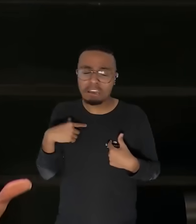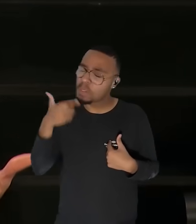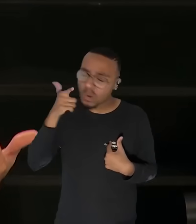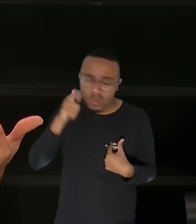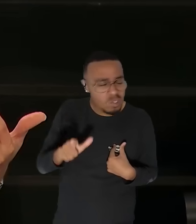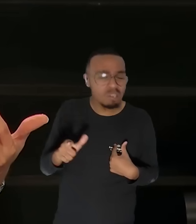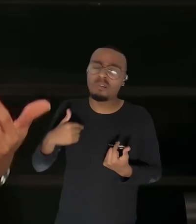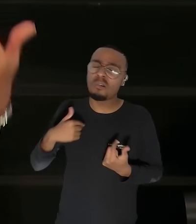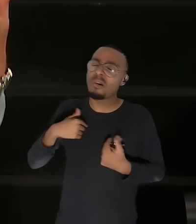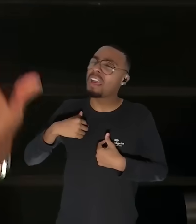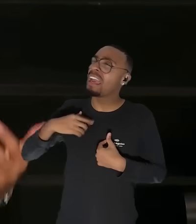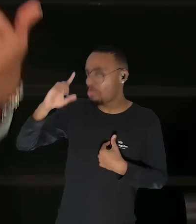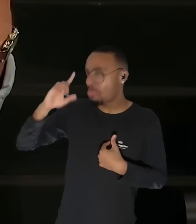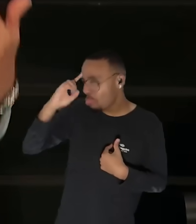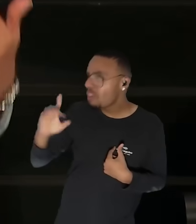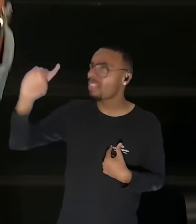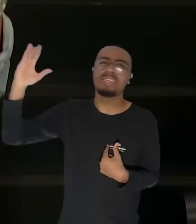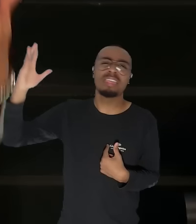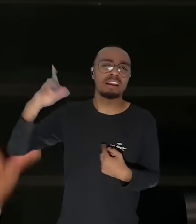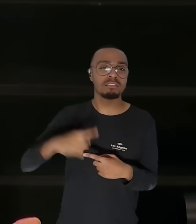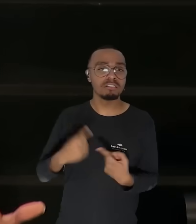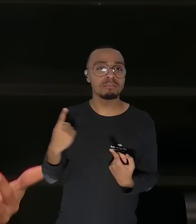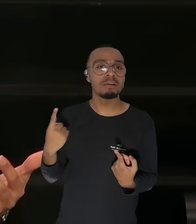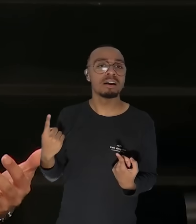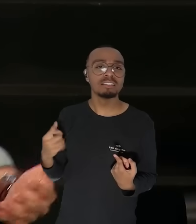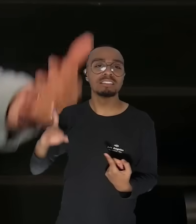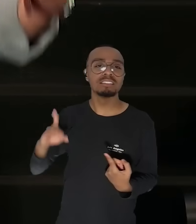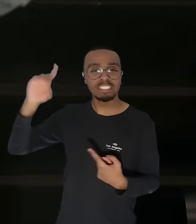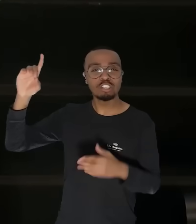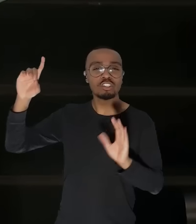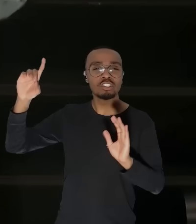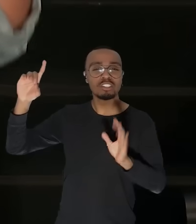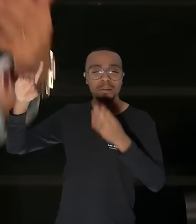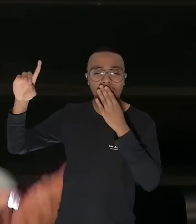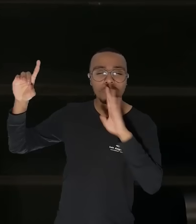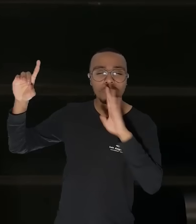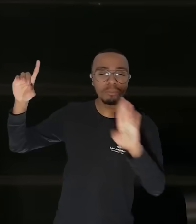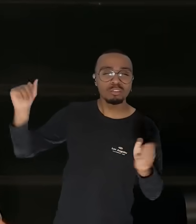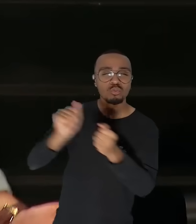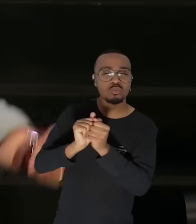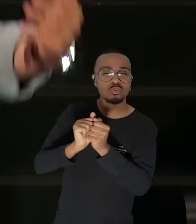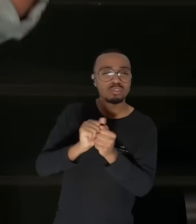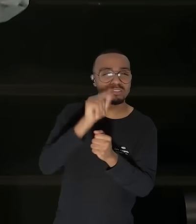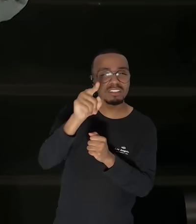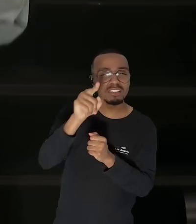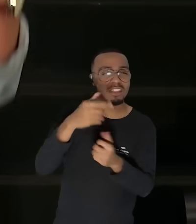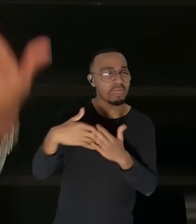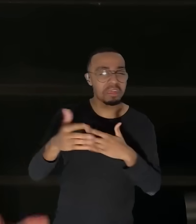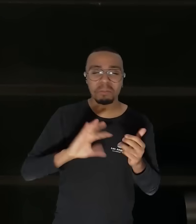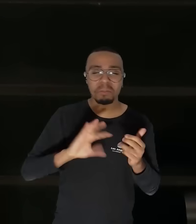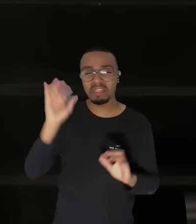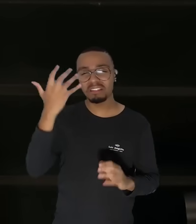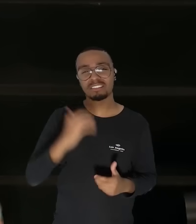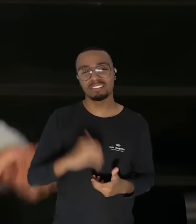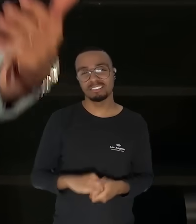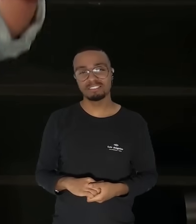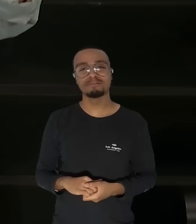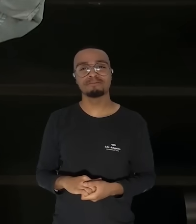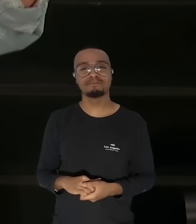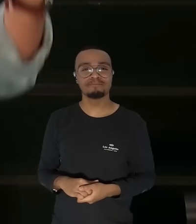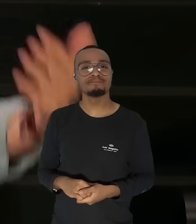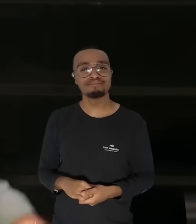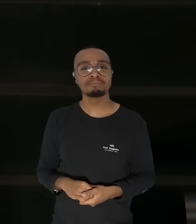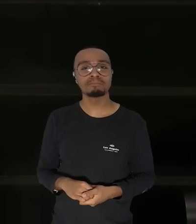inferno. Ela é secreta. Ela é inesperada. Ela é perigosa. Ela